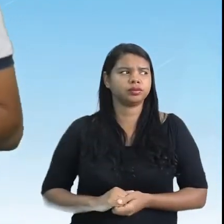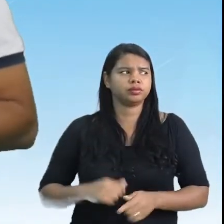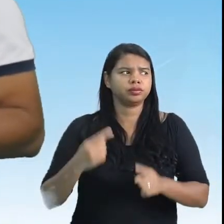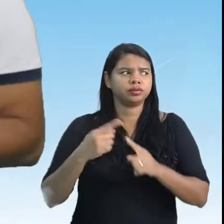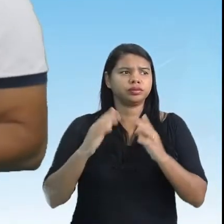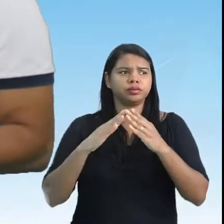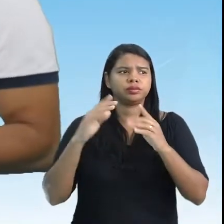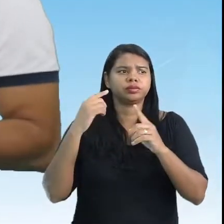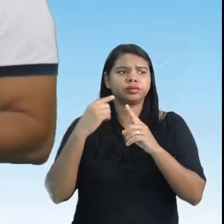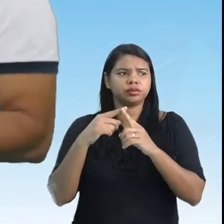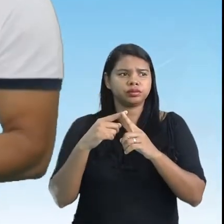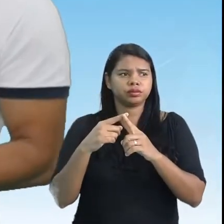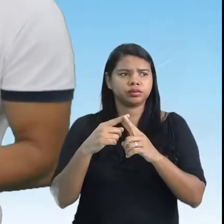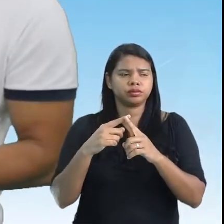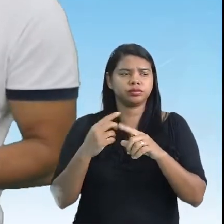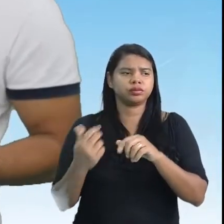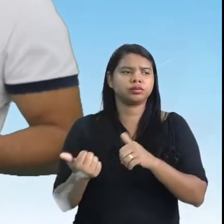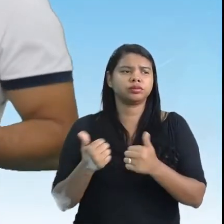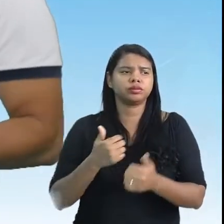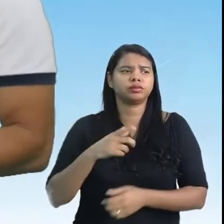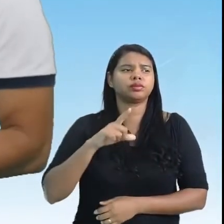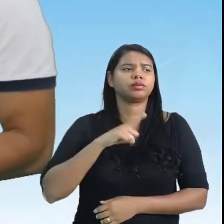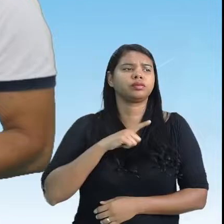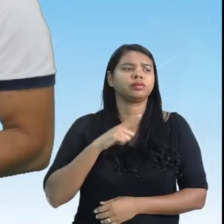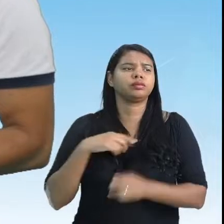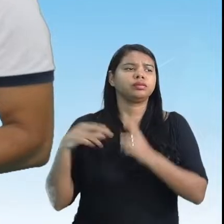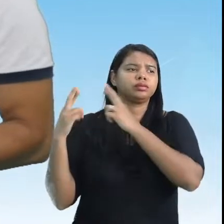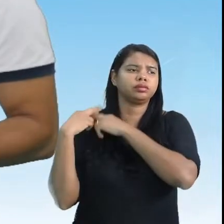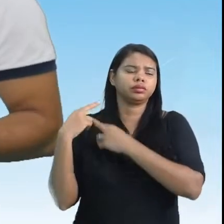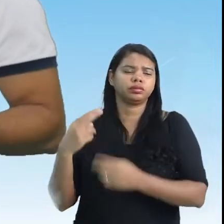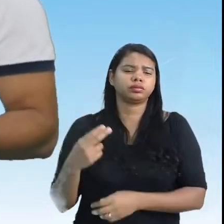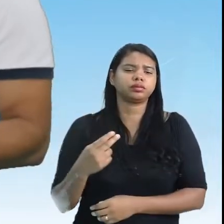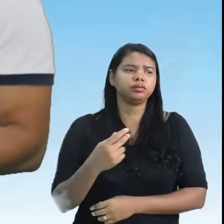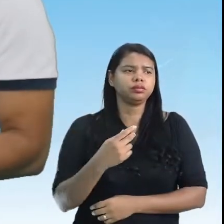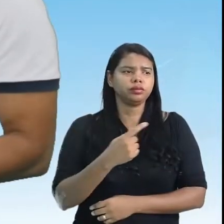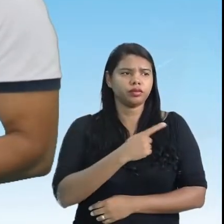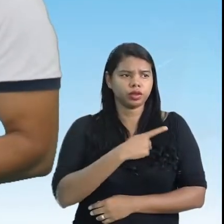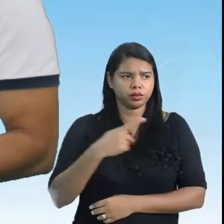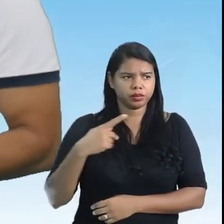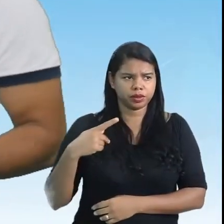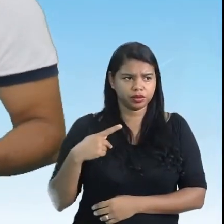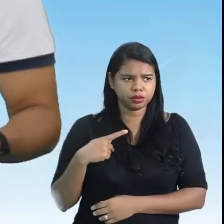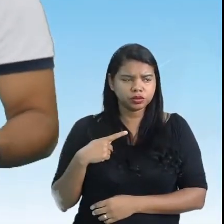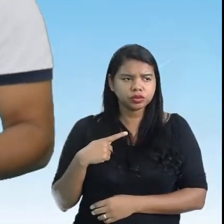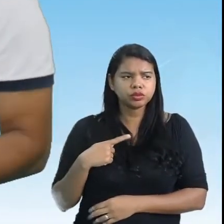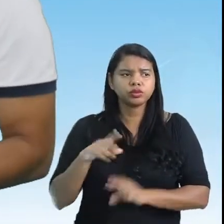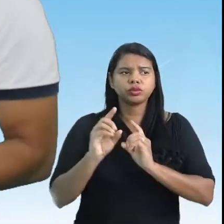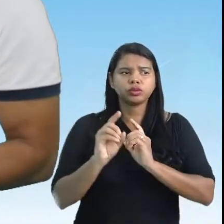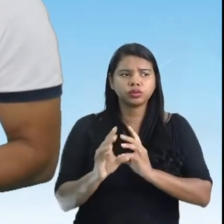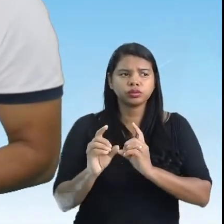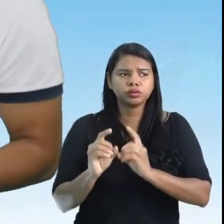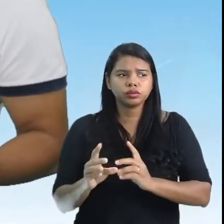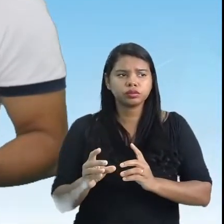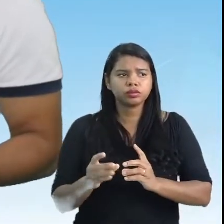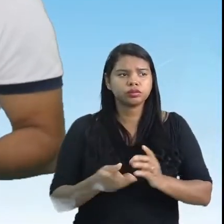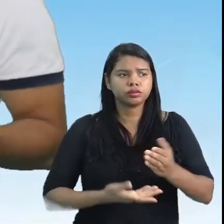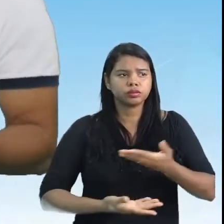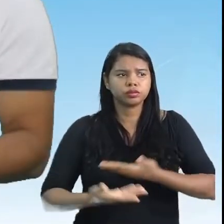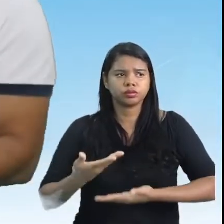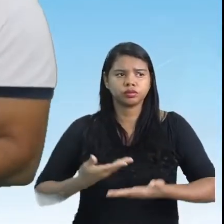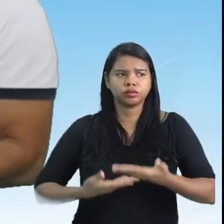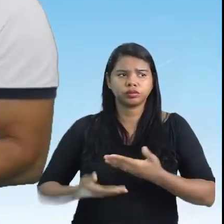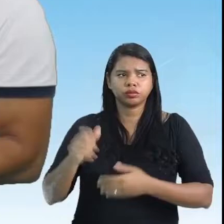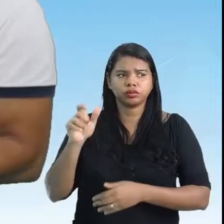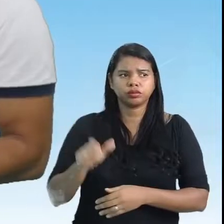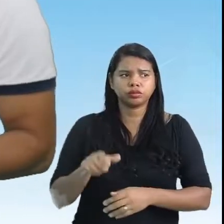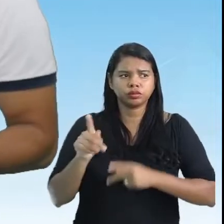batistas, cada igreja ela tem sua autonomia, tem o seu pastor, existe uma sessão regular, onde os membros da igreja são eles